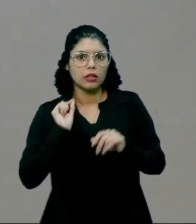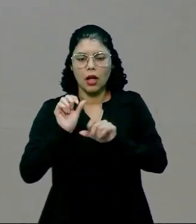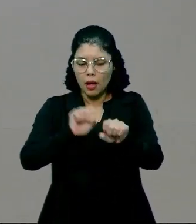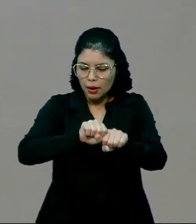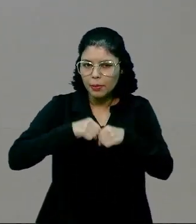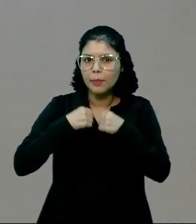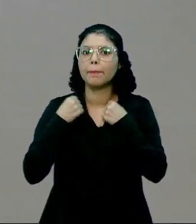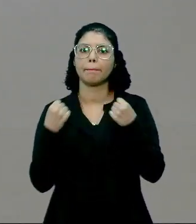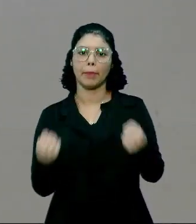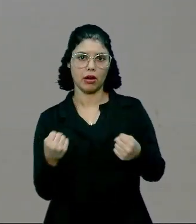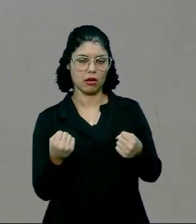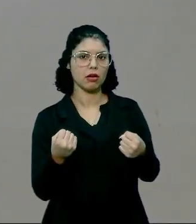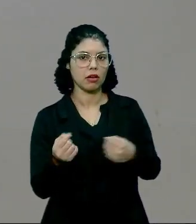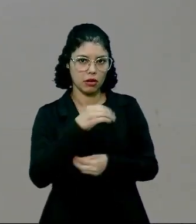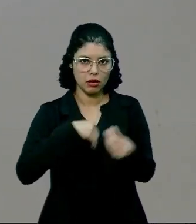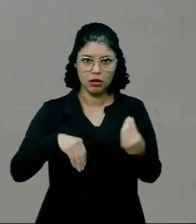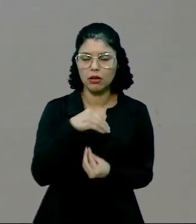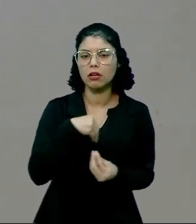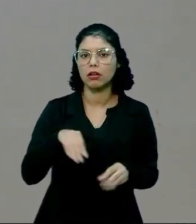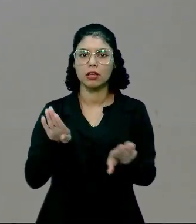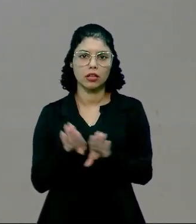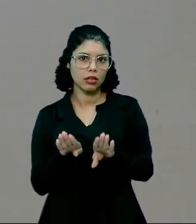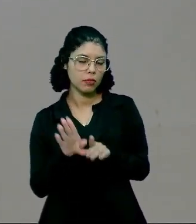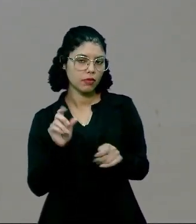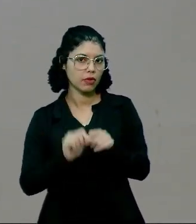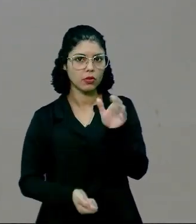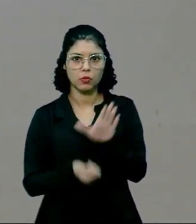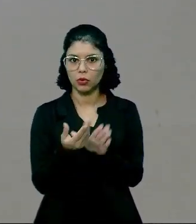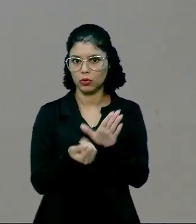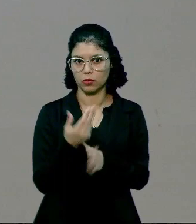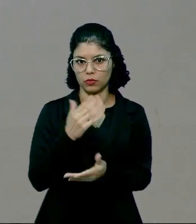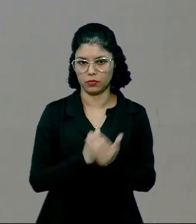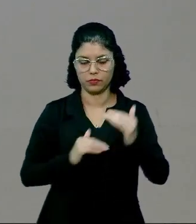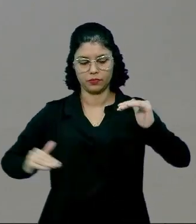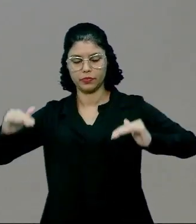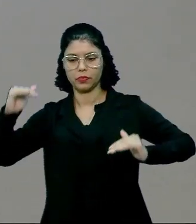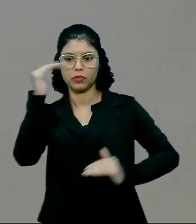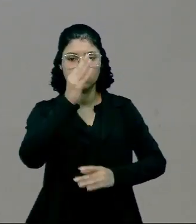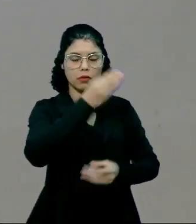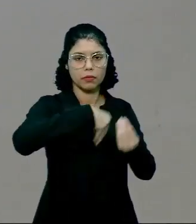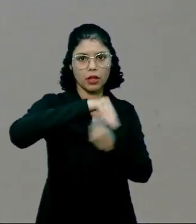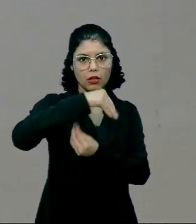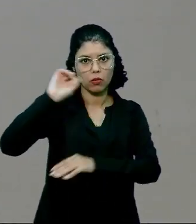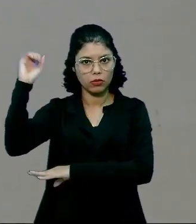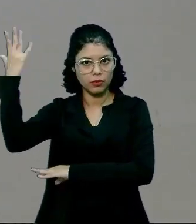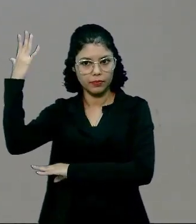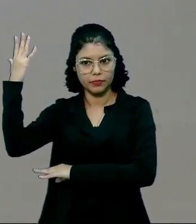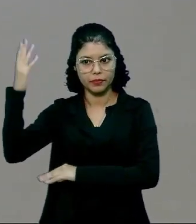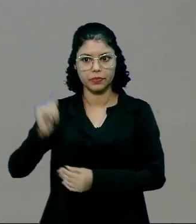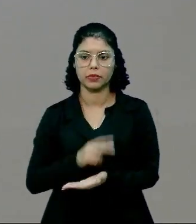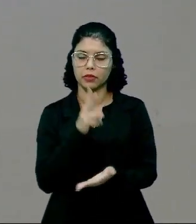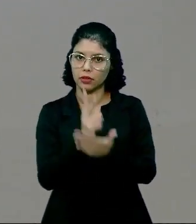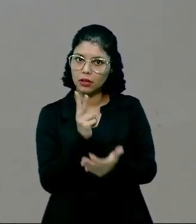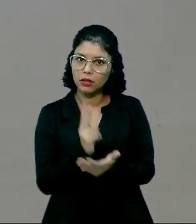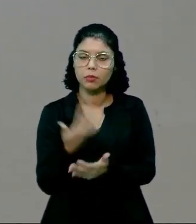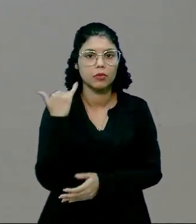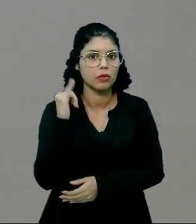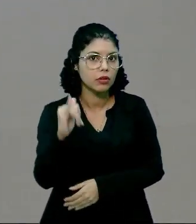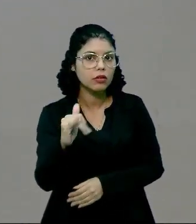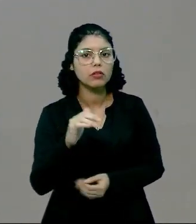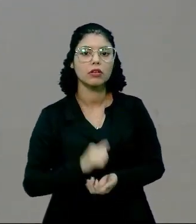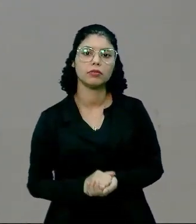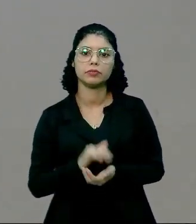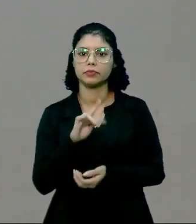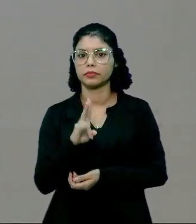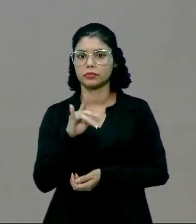romper a ligação reagentes e formaram o produto é o Estopim Para que sua reação aconteça Então sempre que falar de energia de